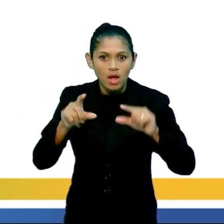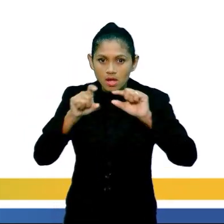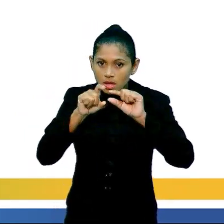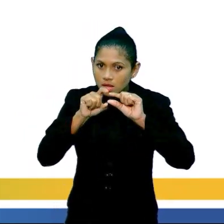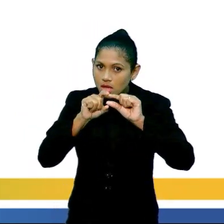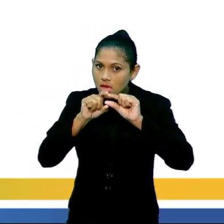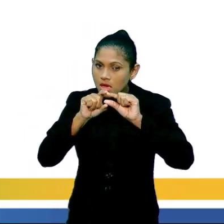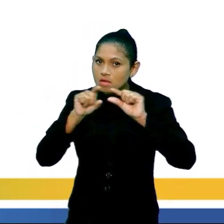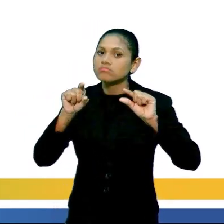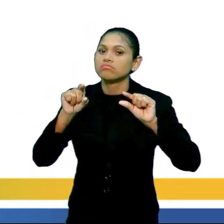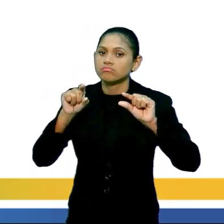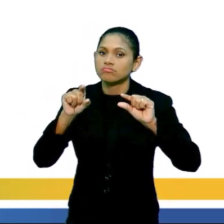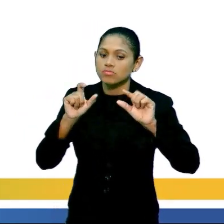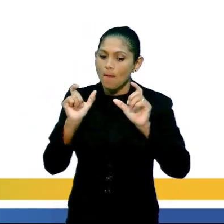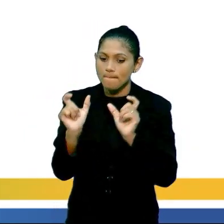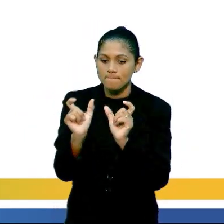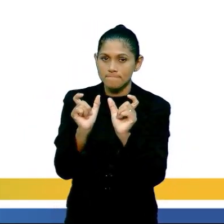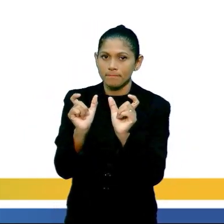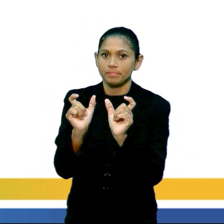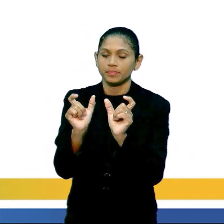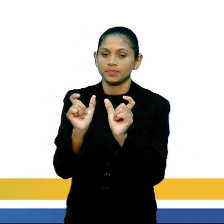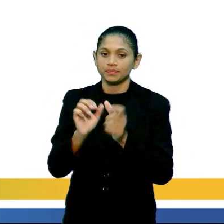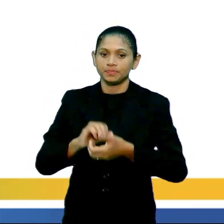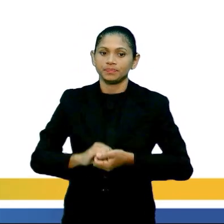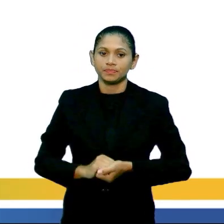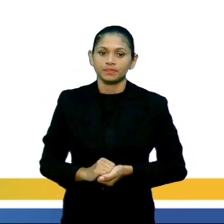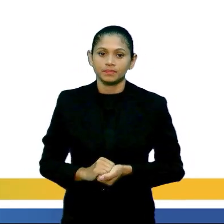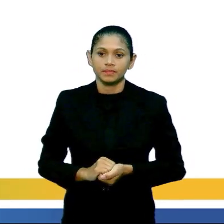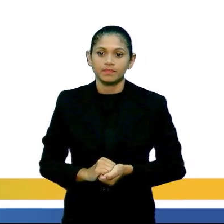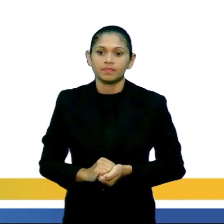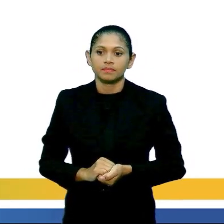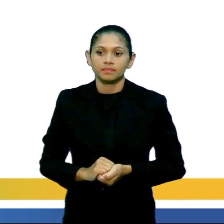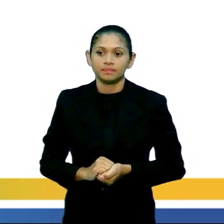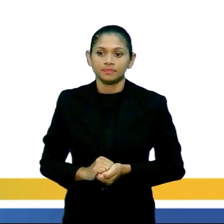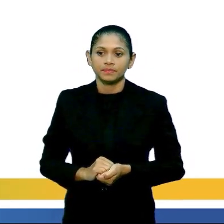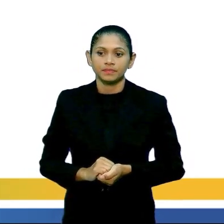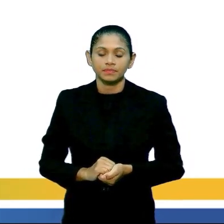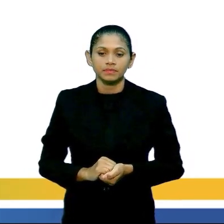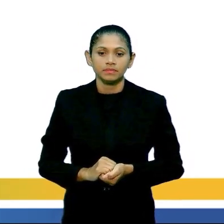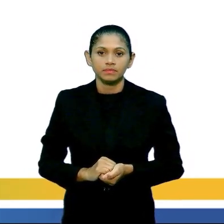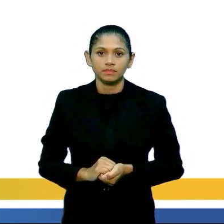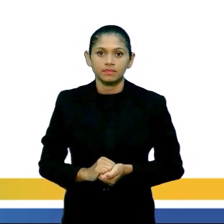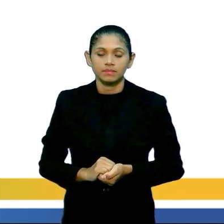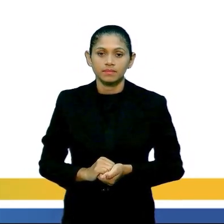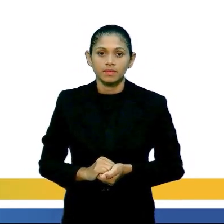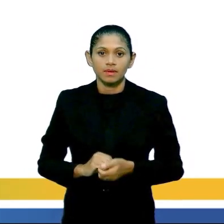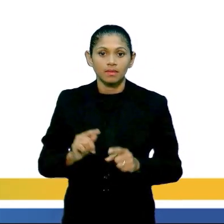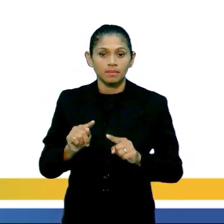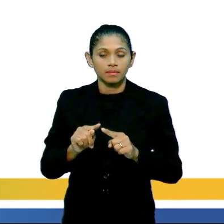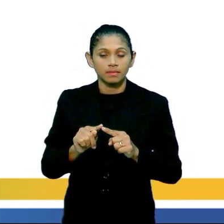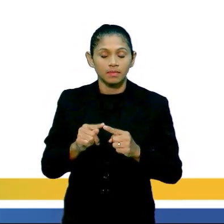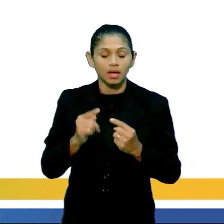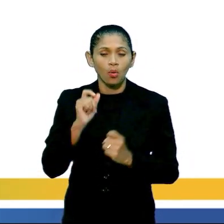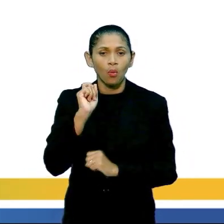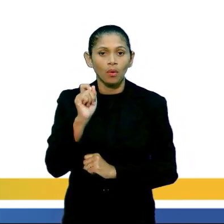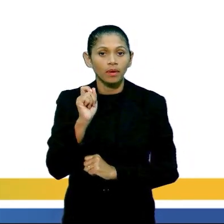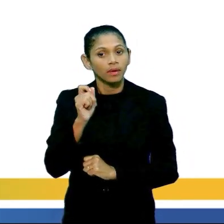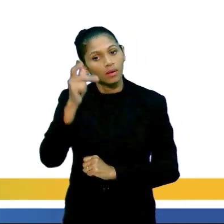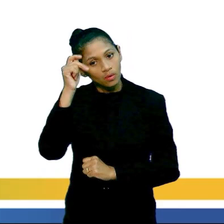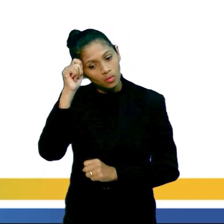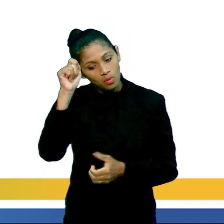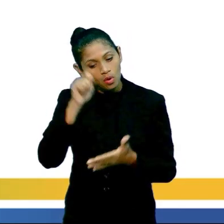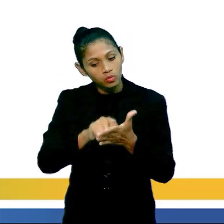poderíamos interpretar, né, que realmente há esse conformismo. Mas o que o enunciador quer saber, ele está tratando de uma